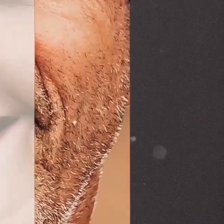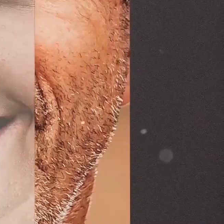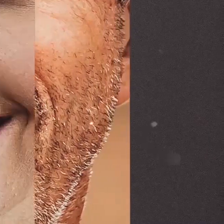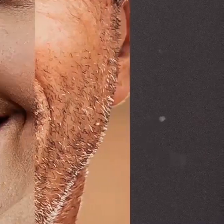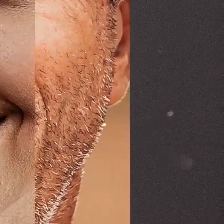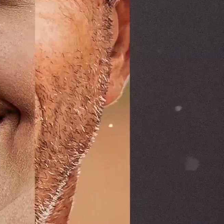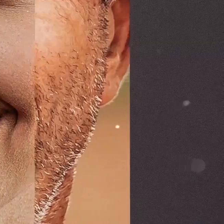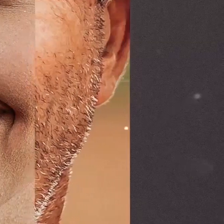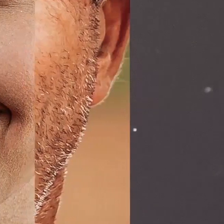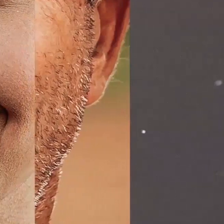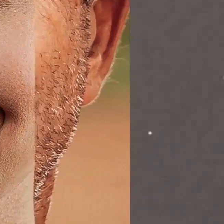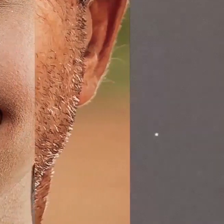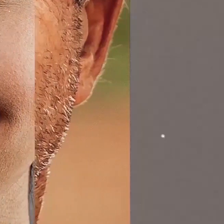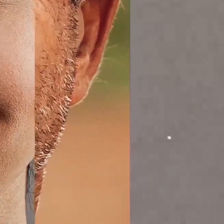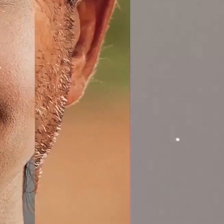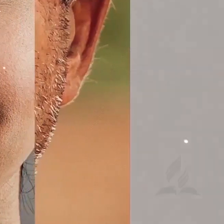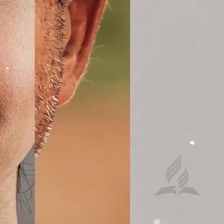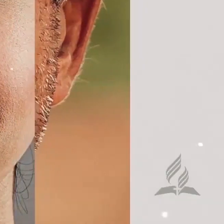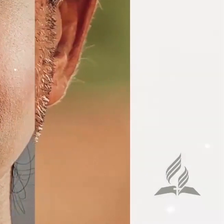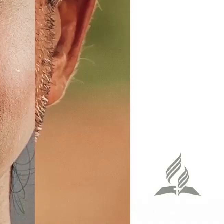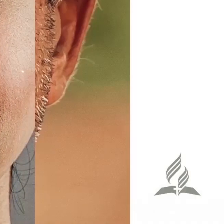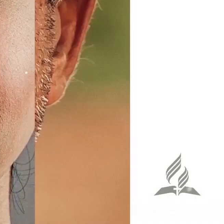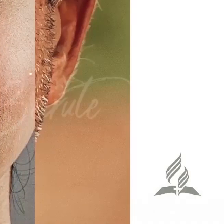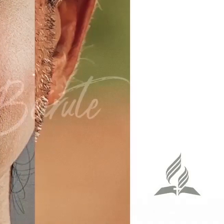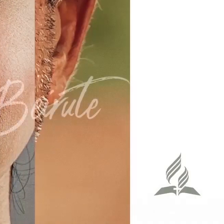Vai e Vede. História de hoje,